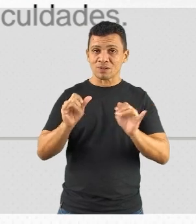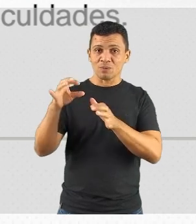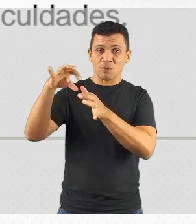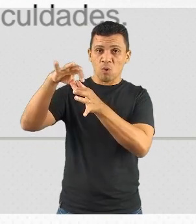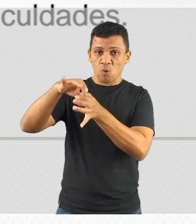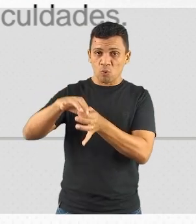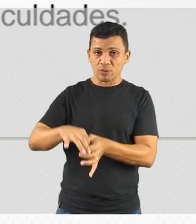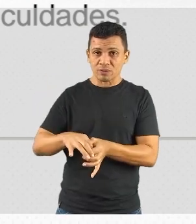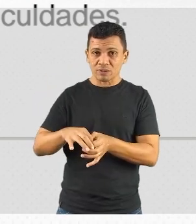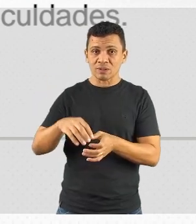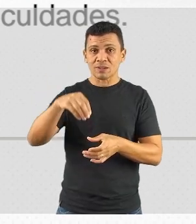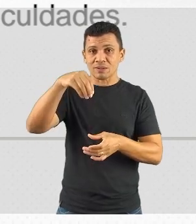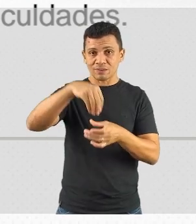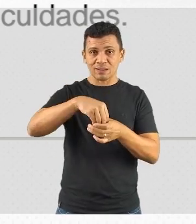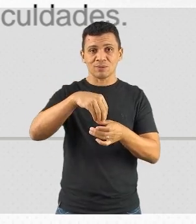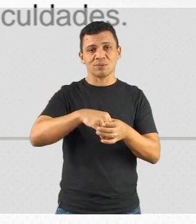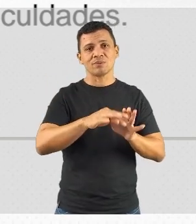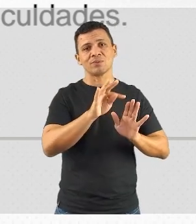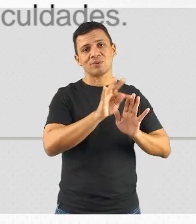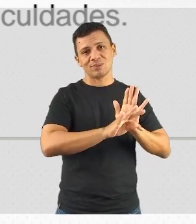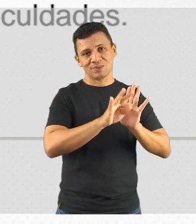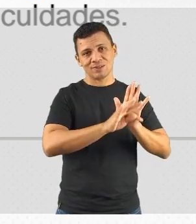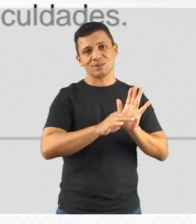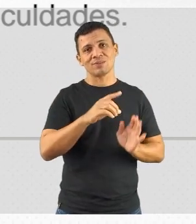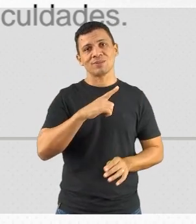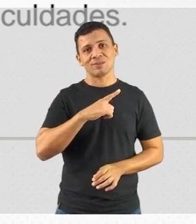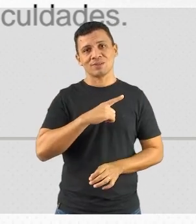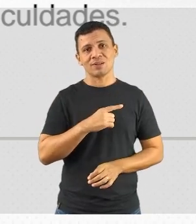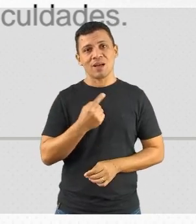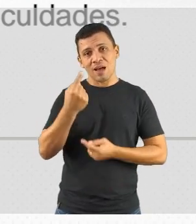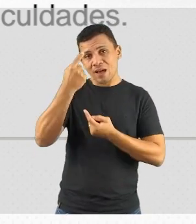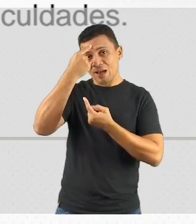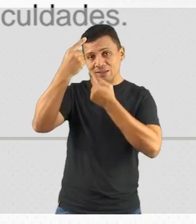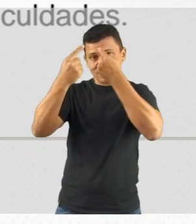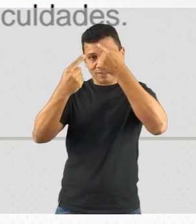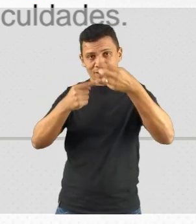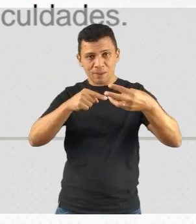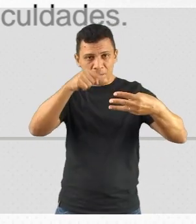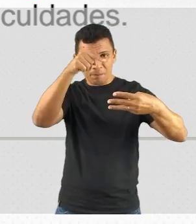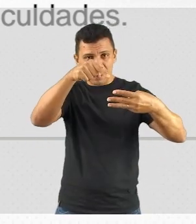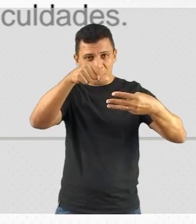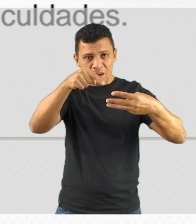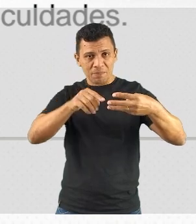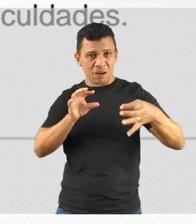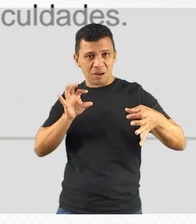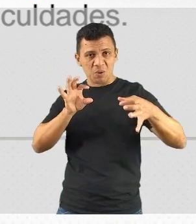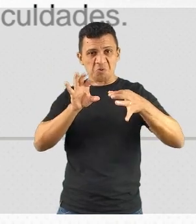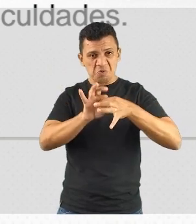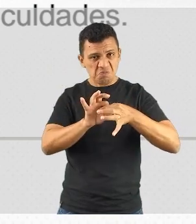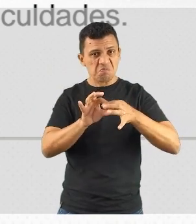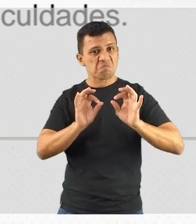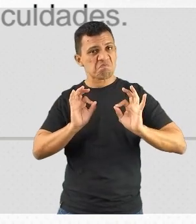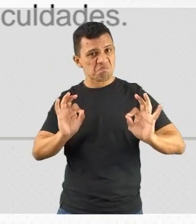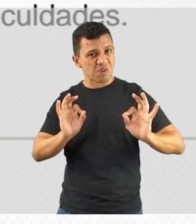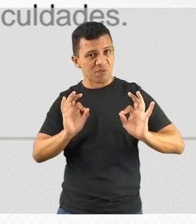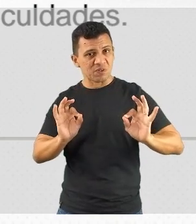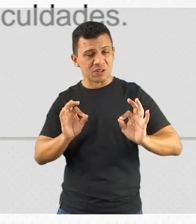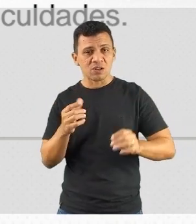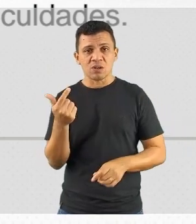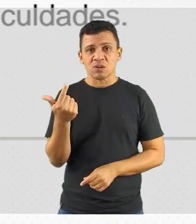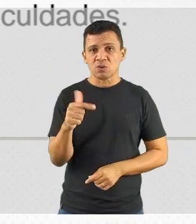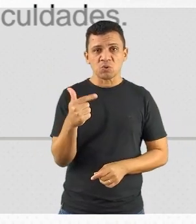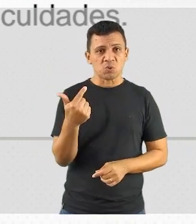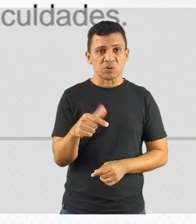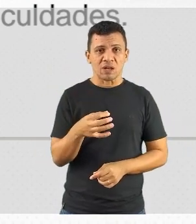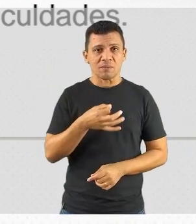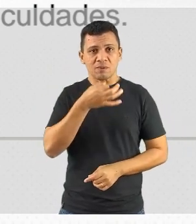está dentro do texto. As ideias se conectam bem. Não há contradições naquilo que foi falado e nas